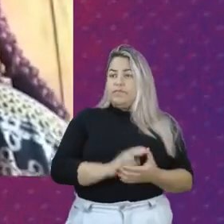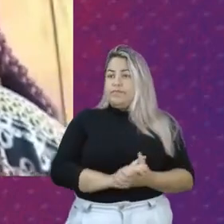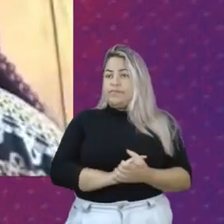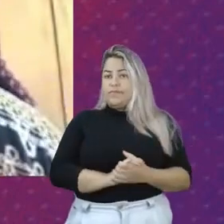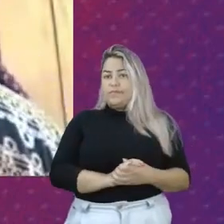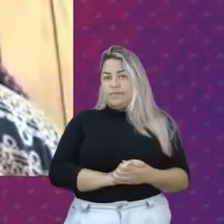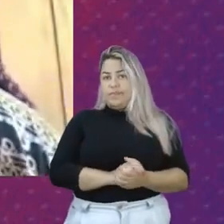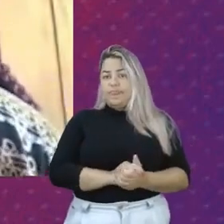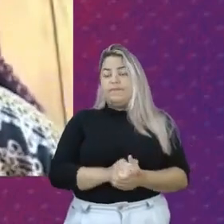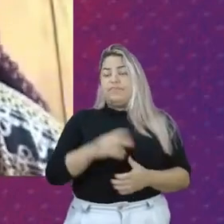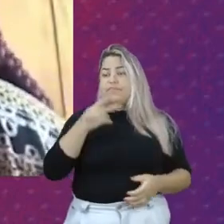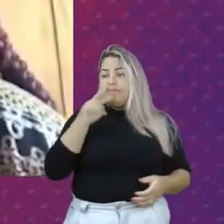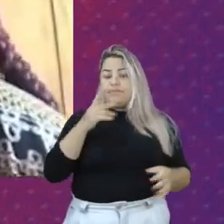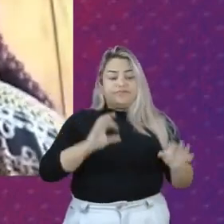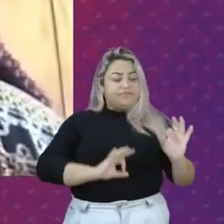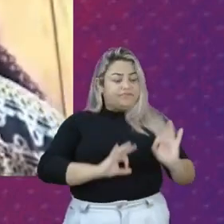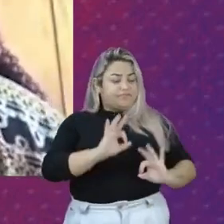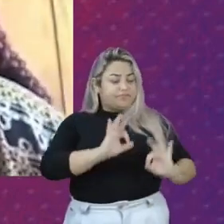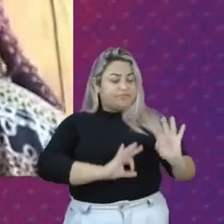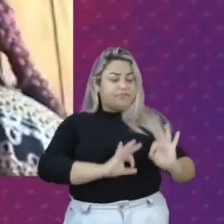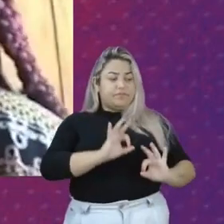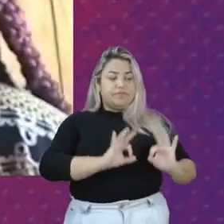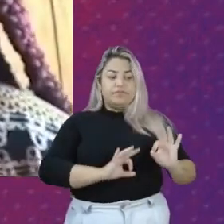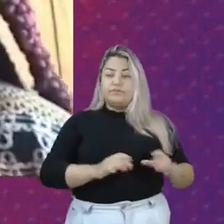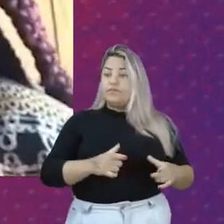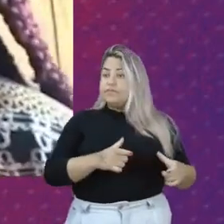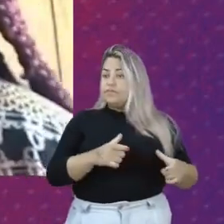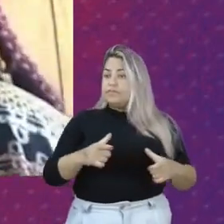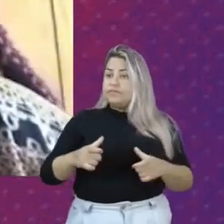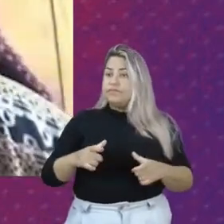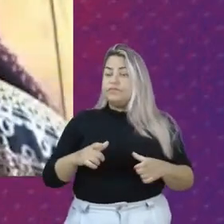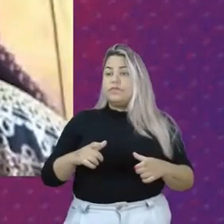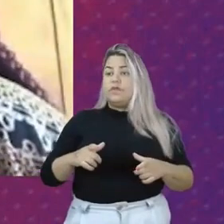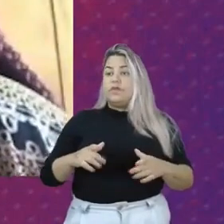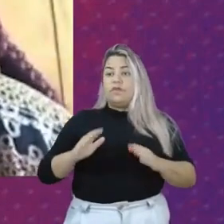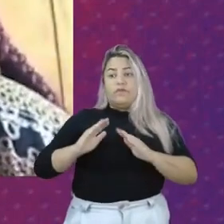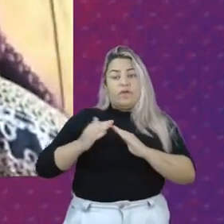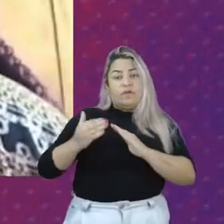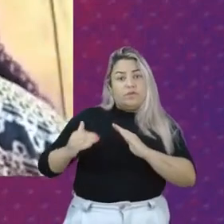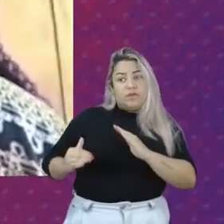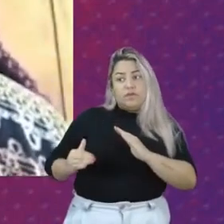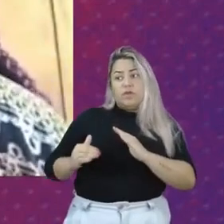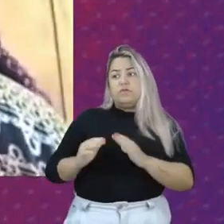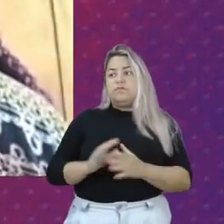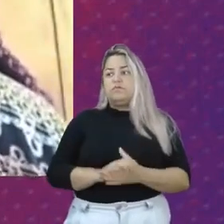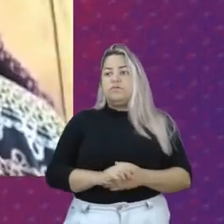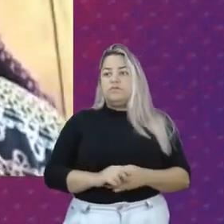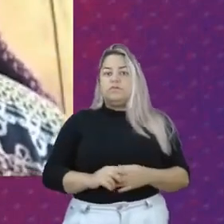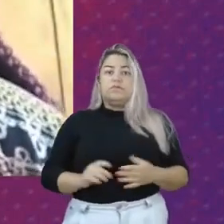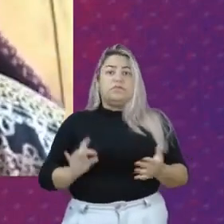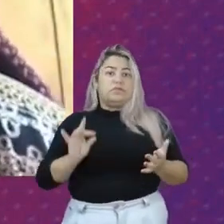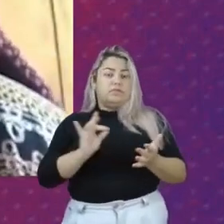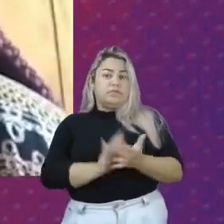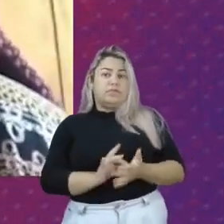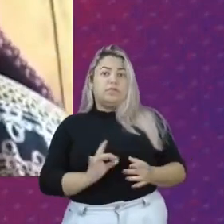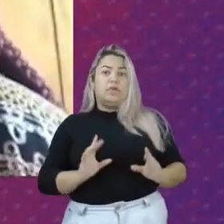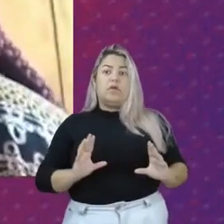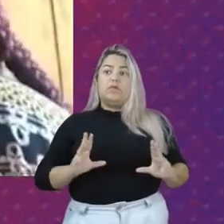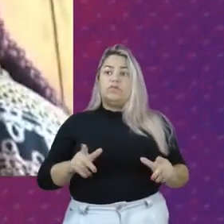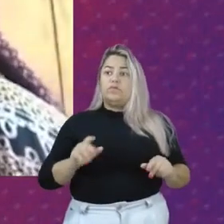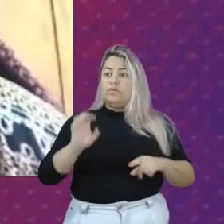pouco sobre a organização do espaço favelado a partir da lógica